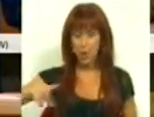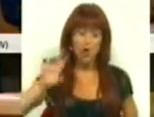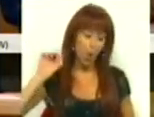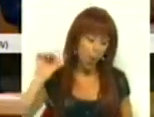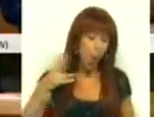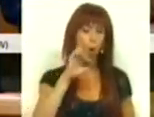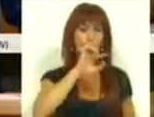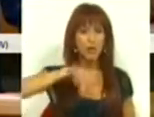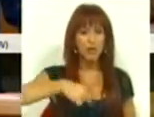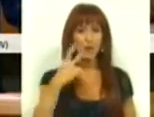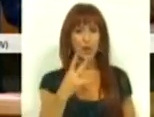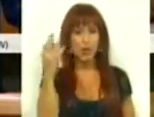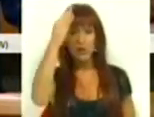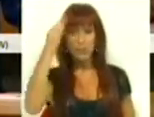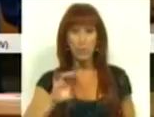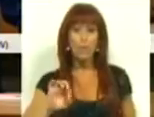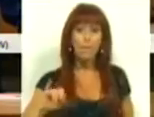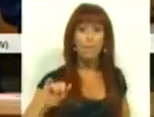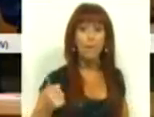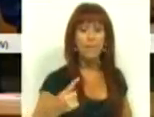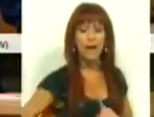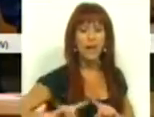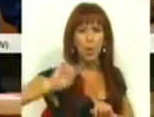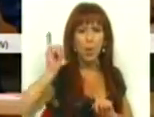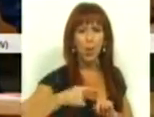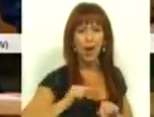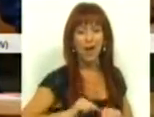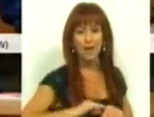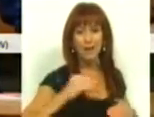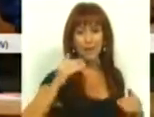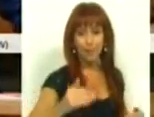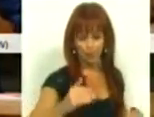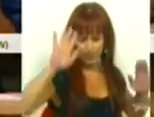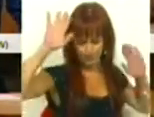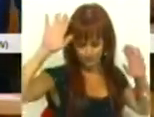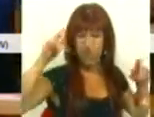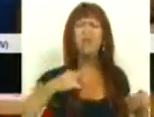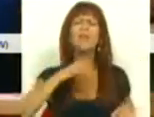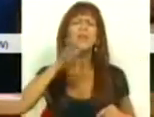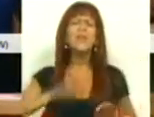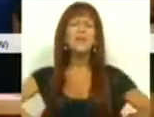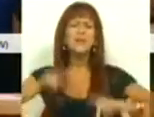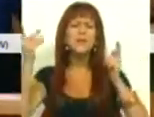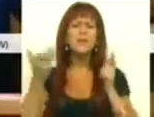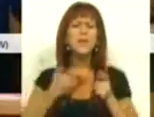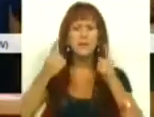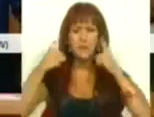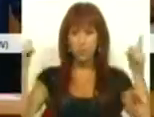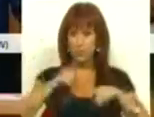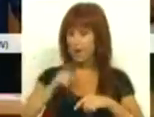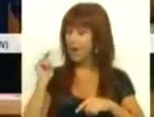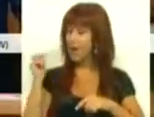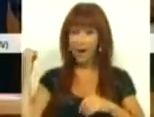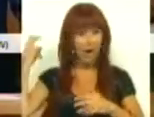ou 8,2 pontos percentuais do PIB médio anual desse período. E que dizer da evolução da dívida pública